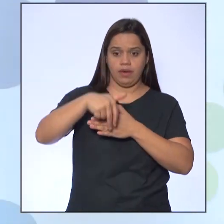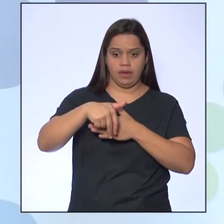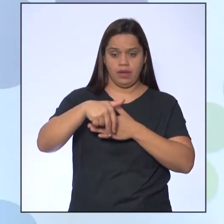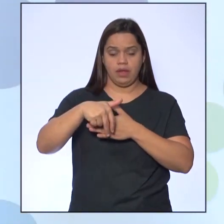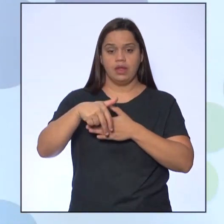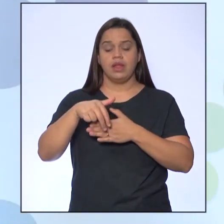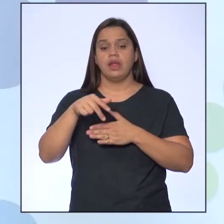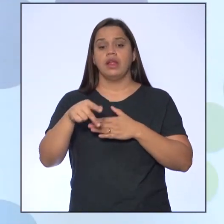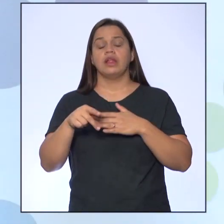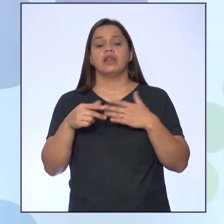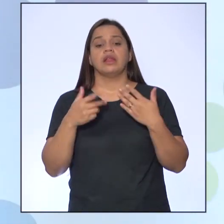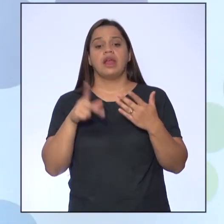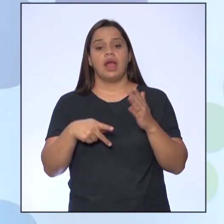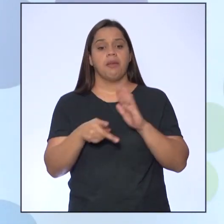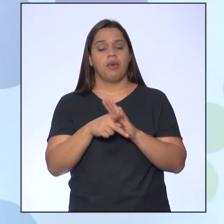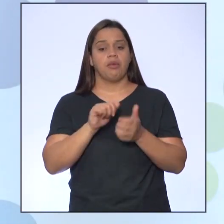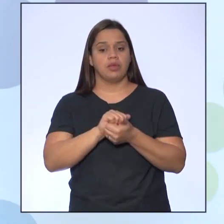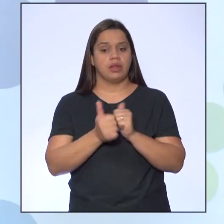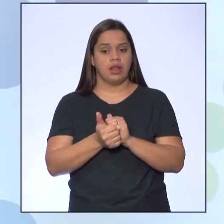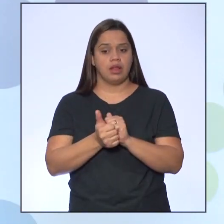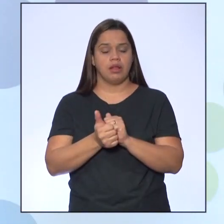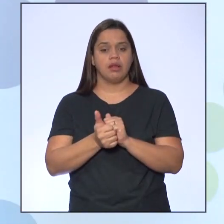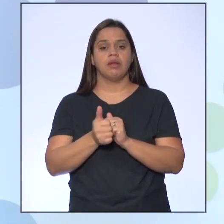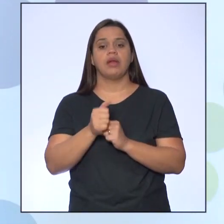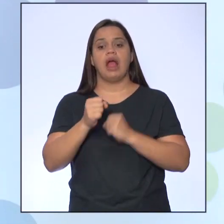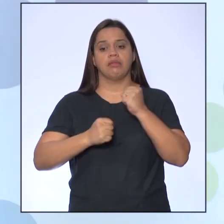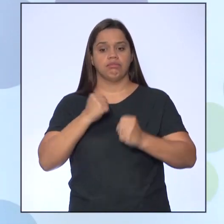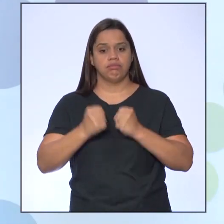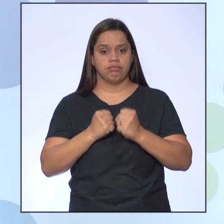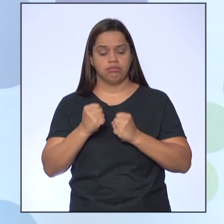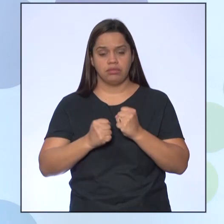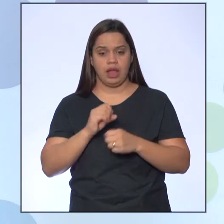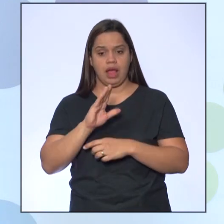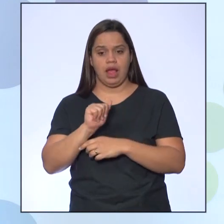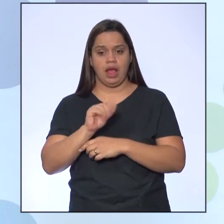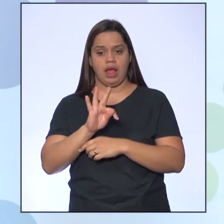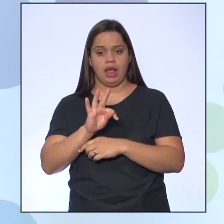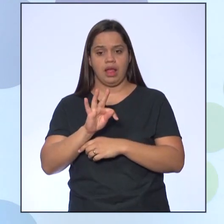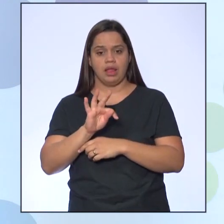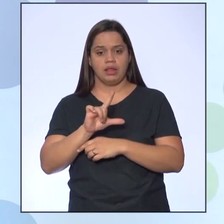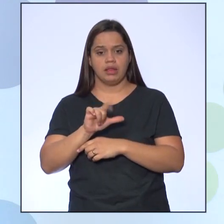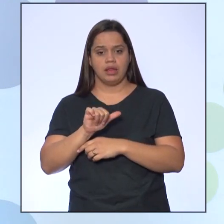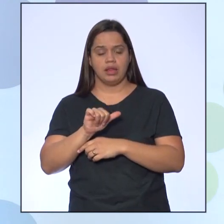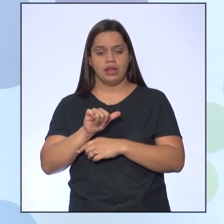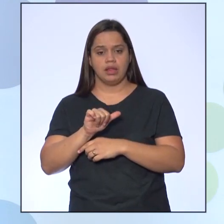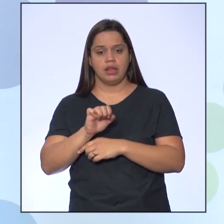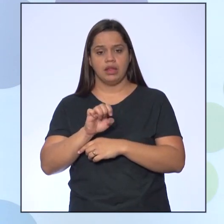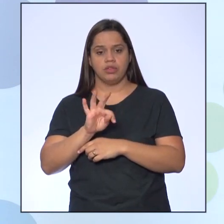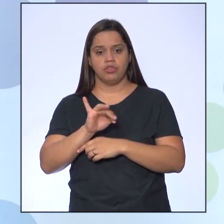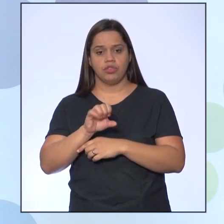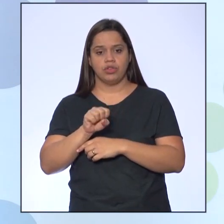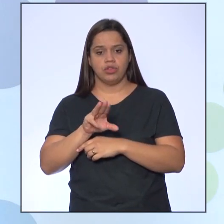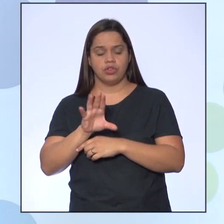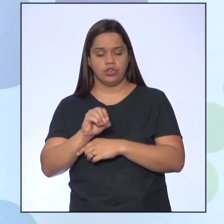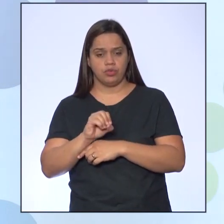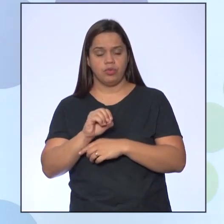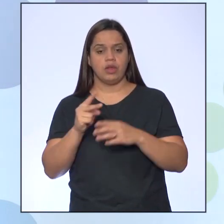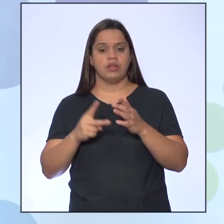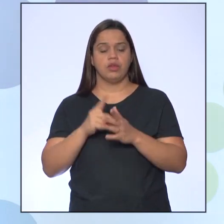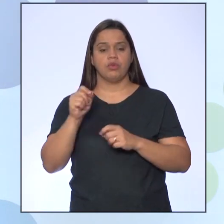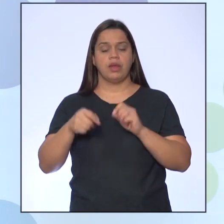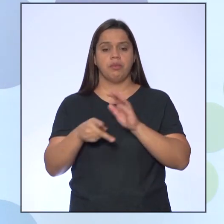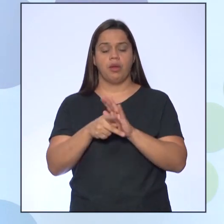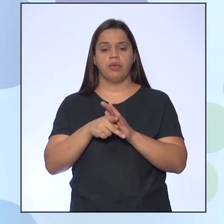Que é do esporte atletismo. A quinta imagem, nós tínhamos uma pessoa realizando o salto em altura, que é uma modalidade